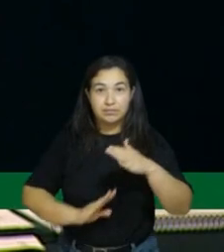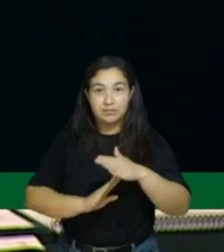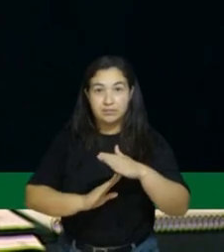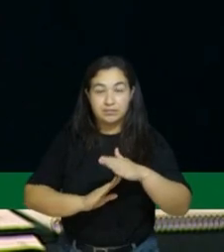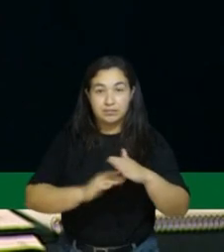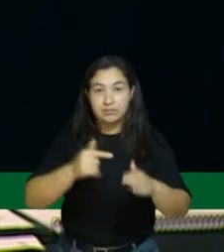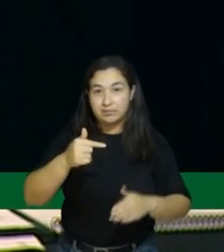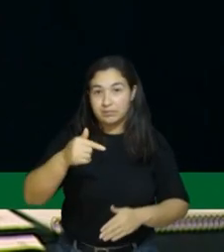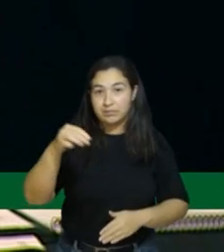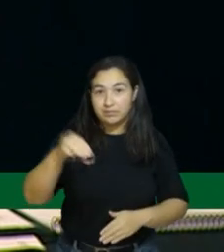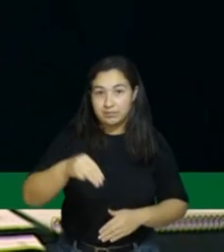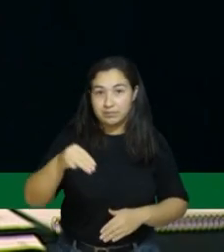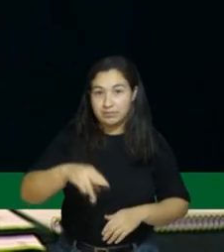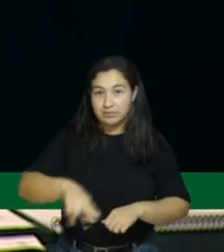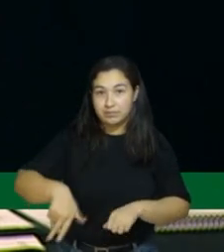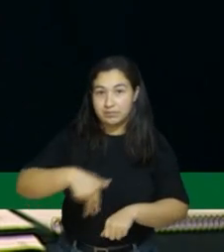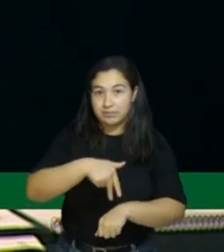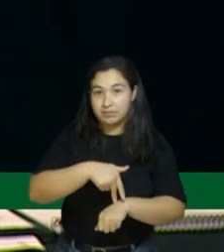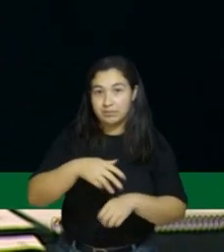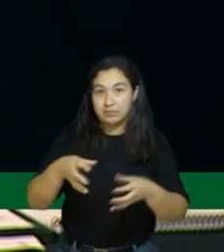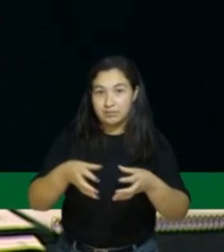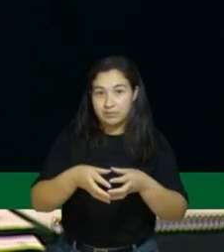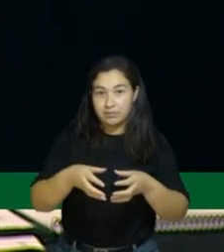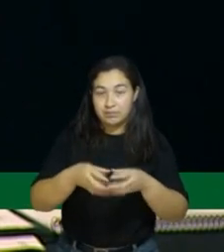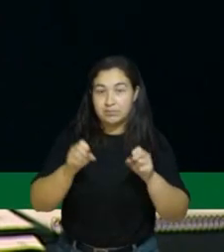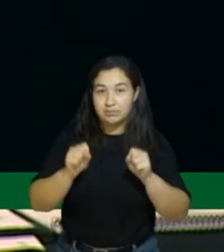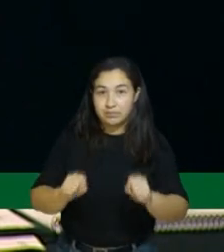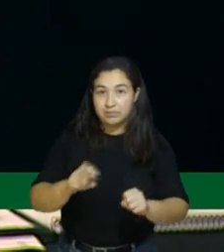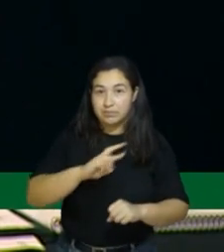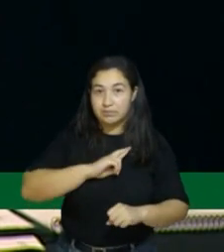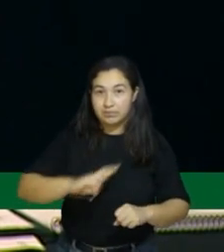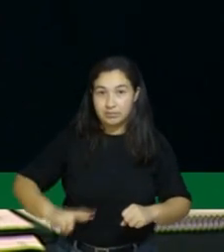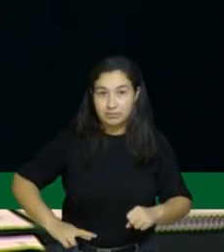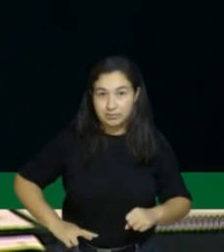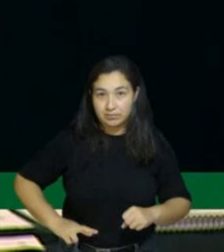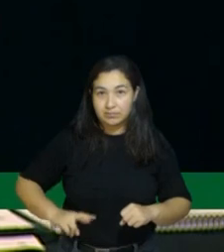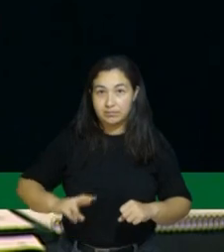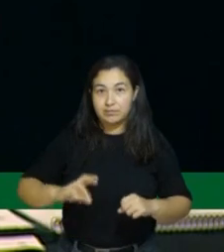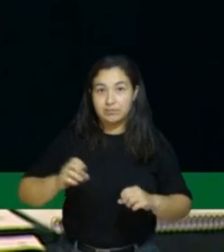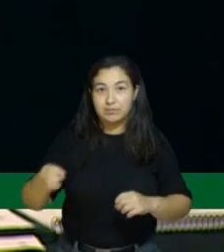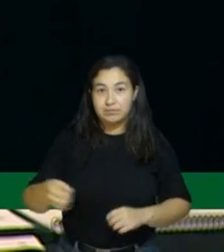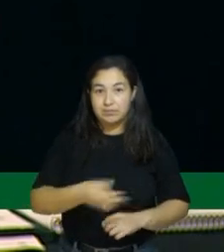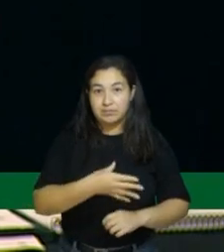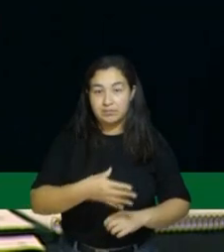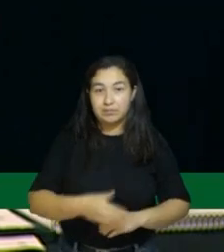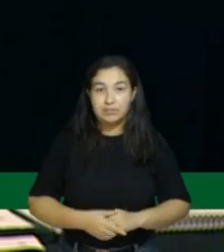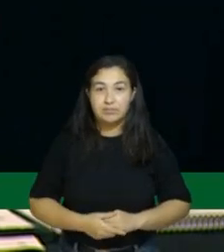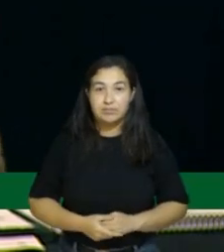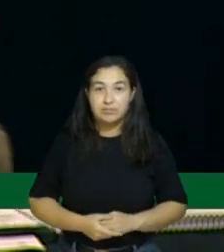7 minutos para uso da palavra o bloco podemos republicanos e partido novo